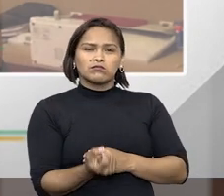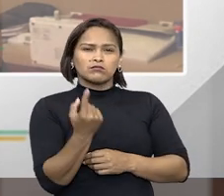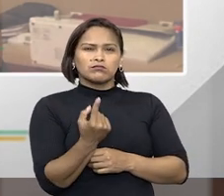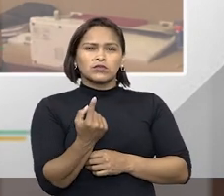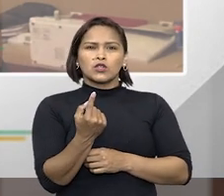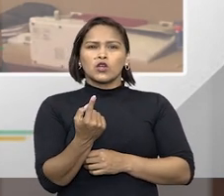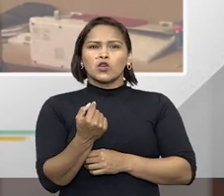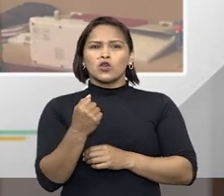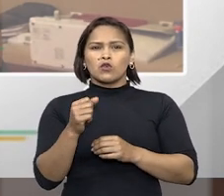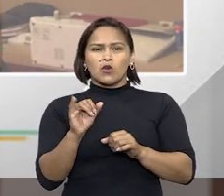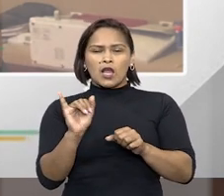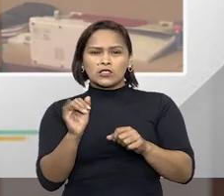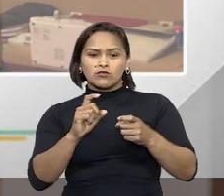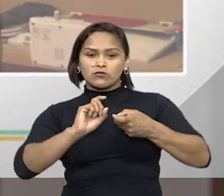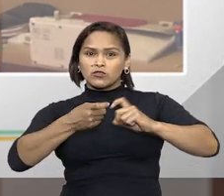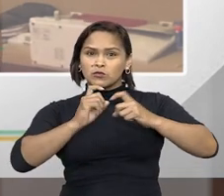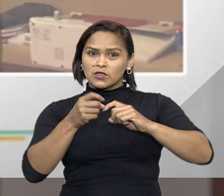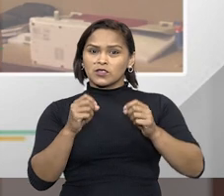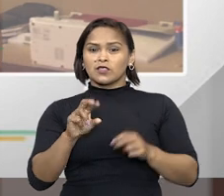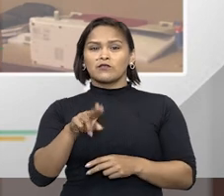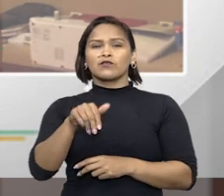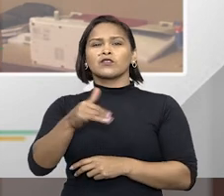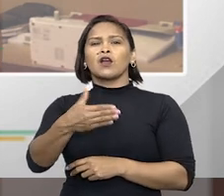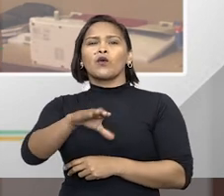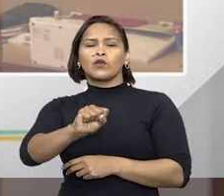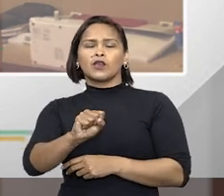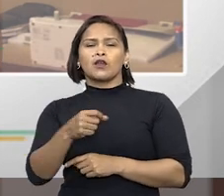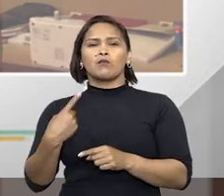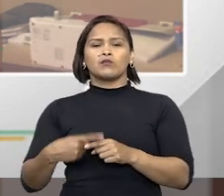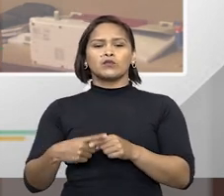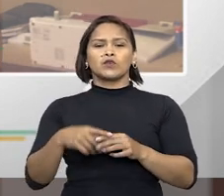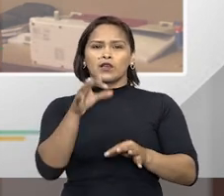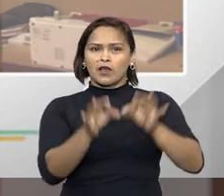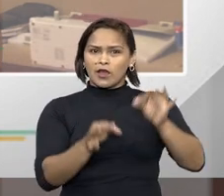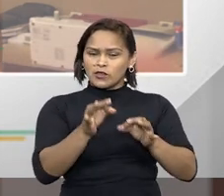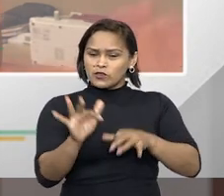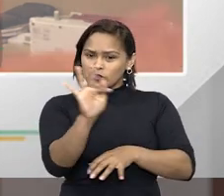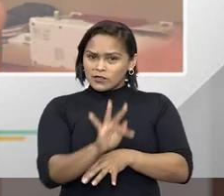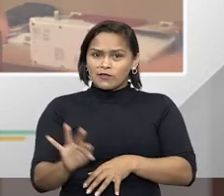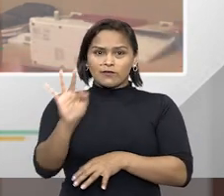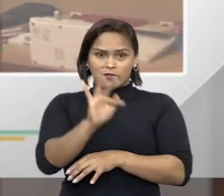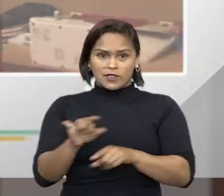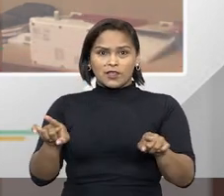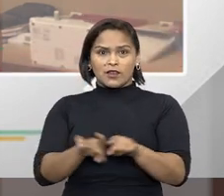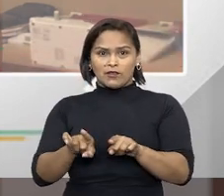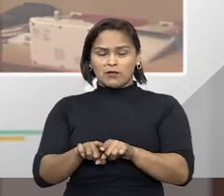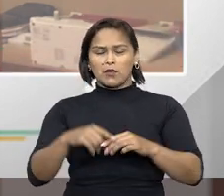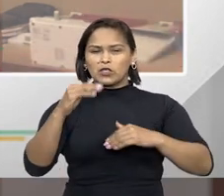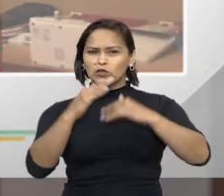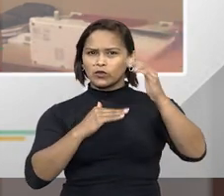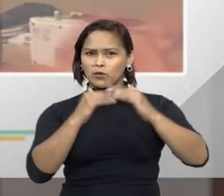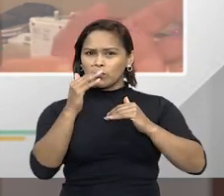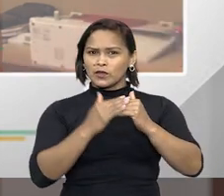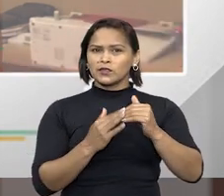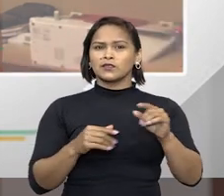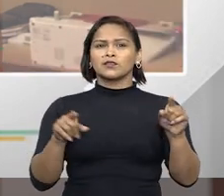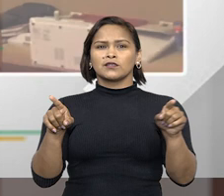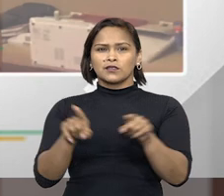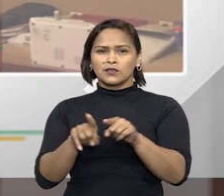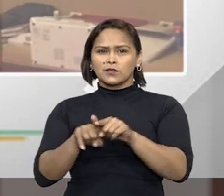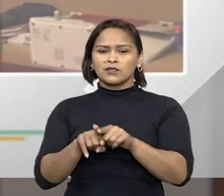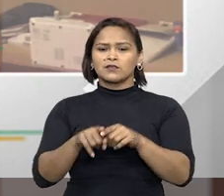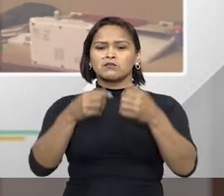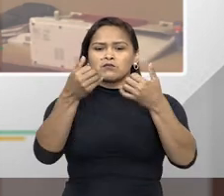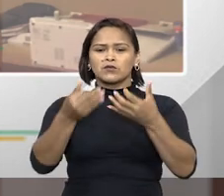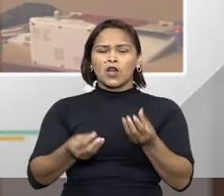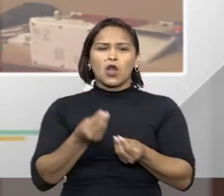dizer, administrativo da União Federal. Por quê? A Justiça Federal também, por sua vez, as suas competências, a tratava,